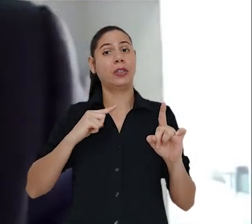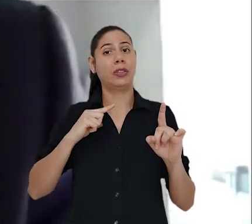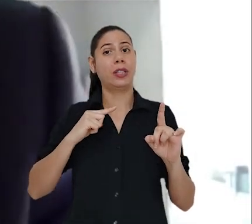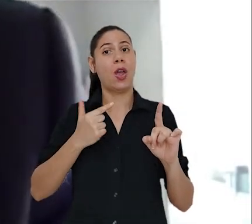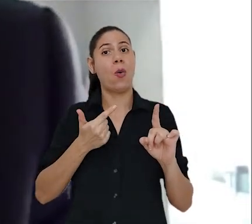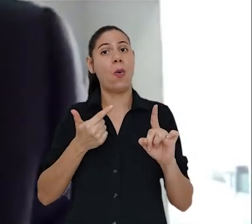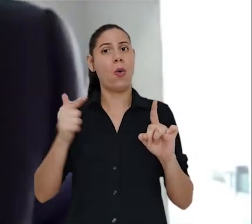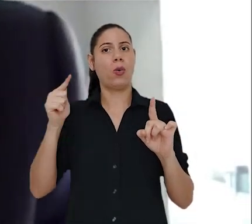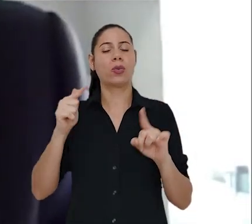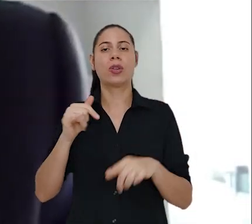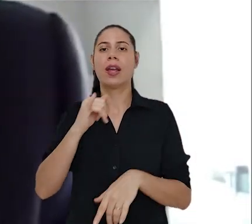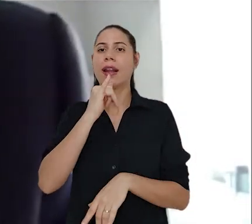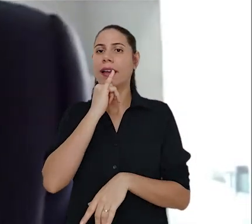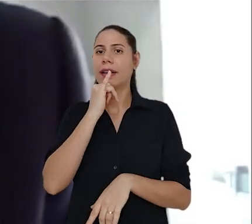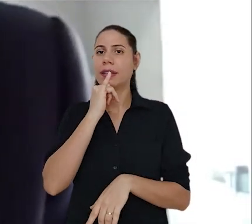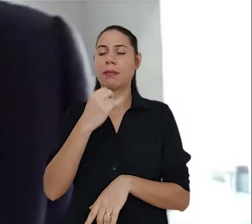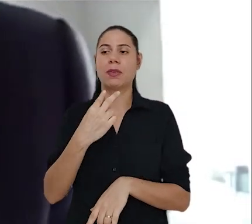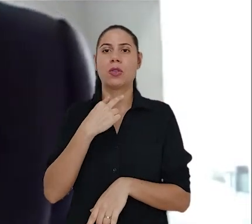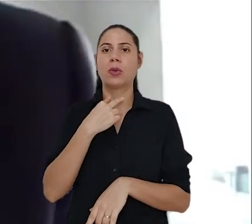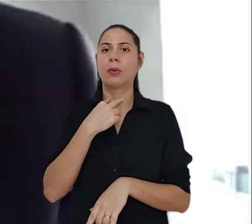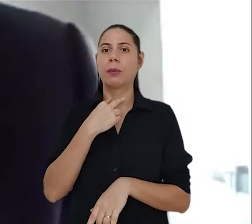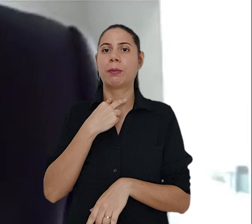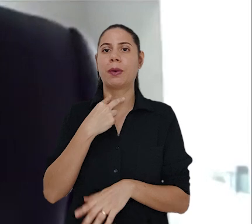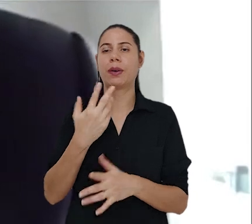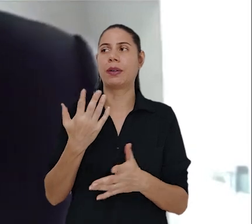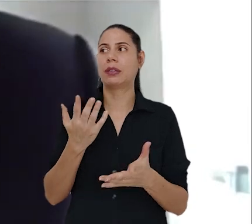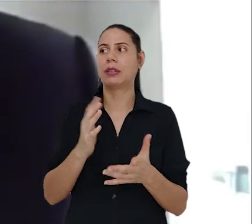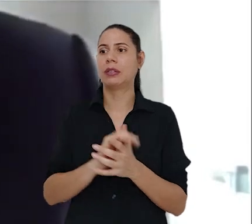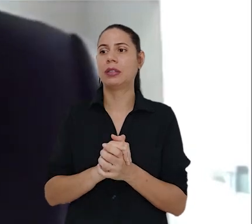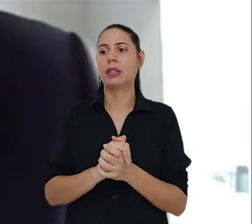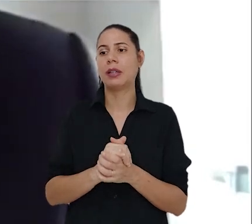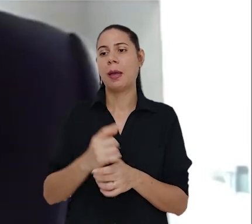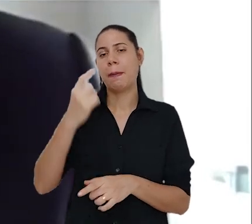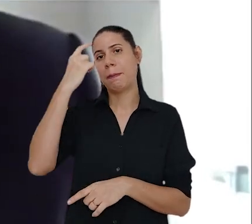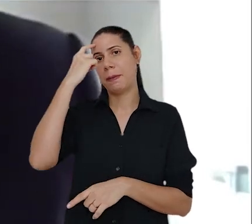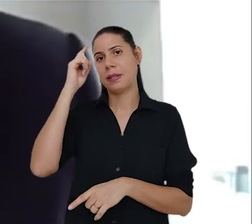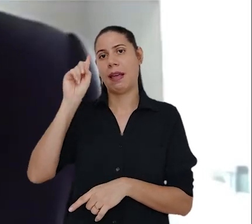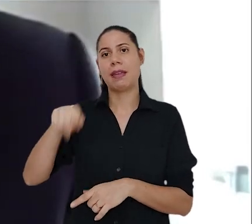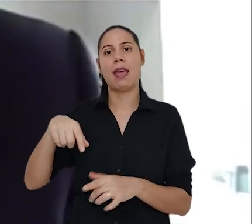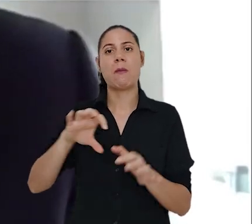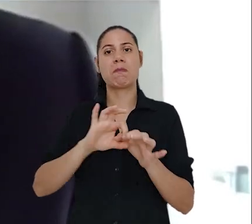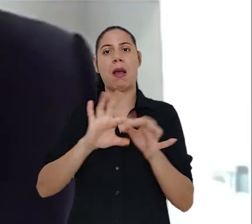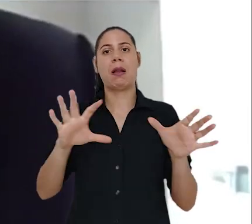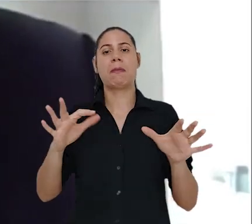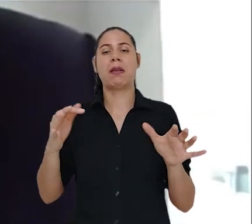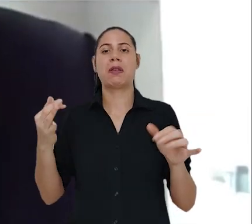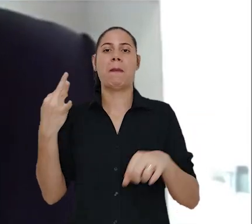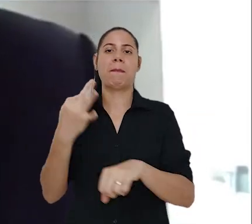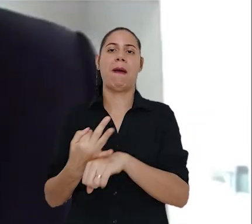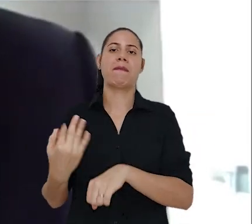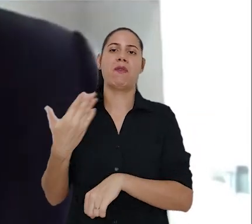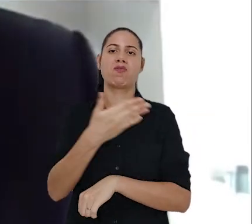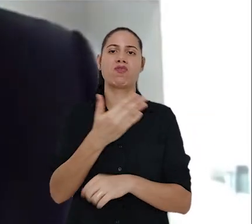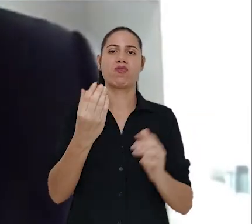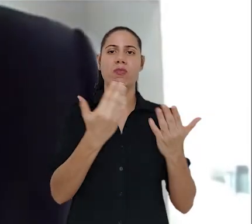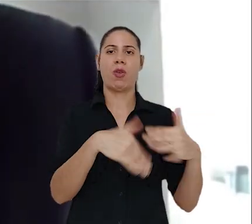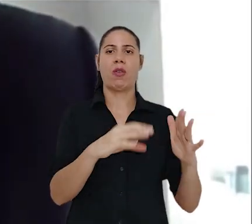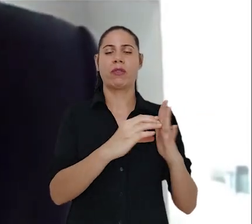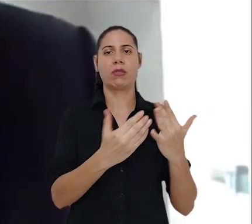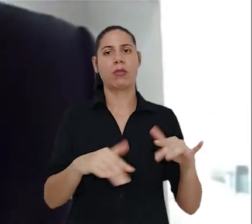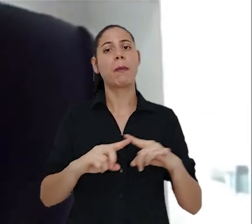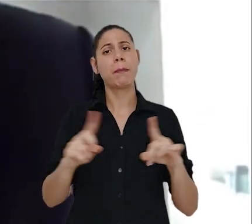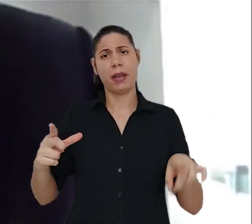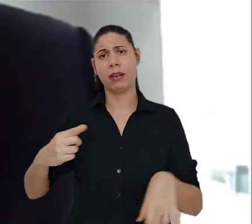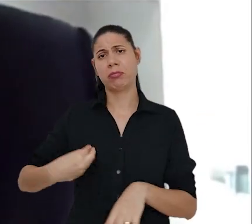essas exceções, como o nome já diz, não devem ser tidas como uma autorização para não ir ao concurso, mas